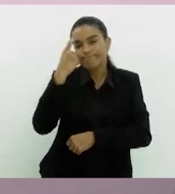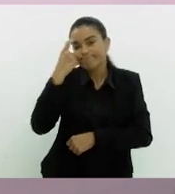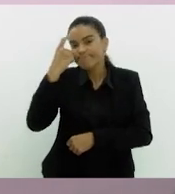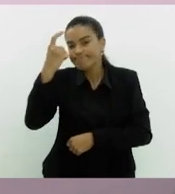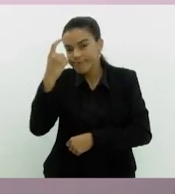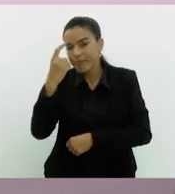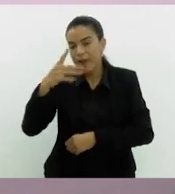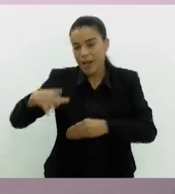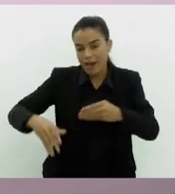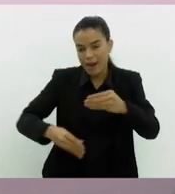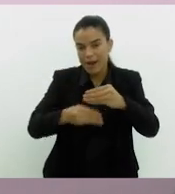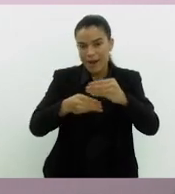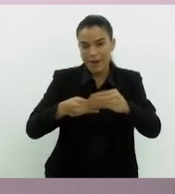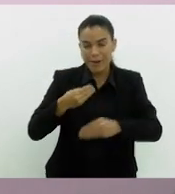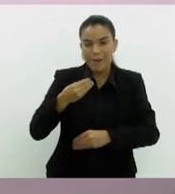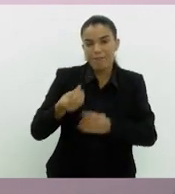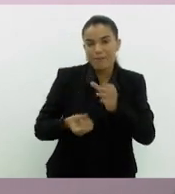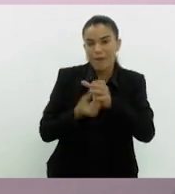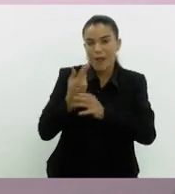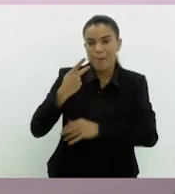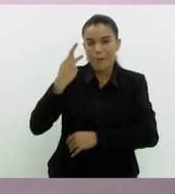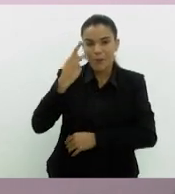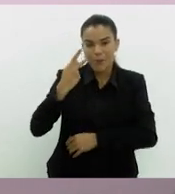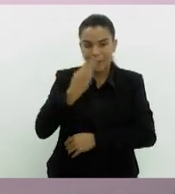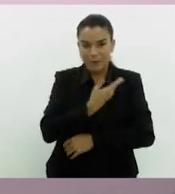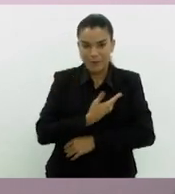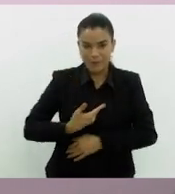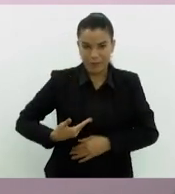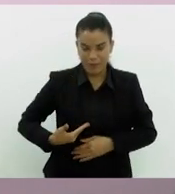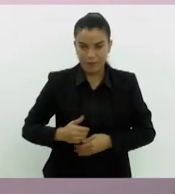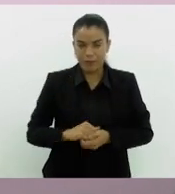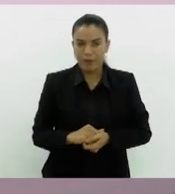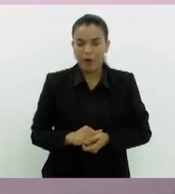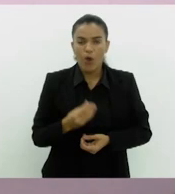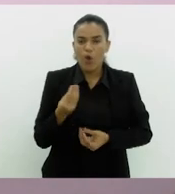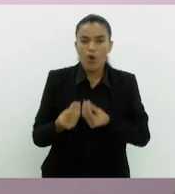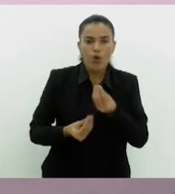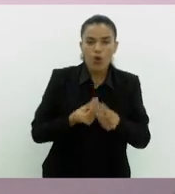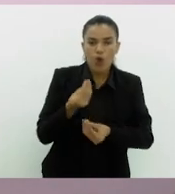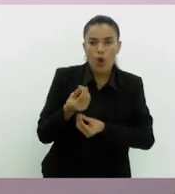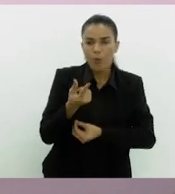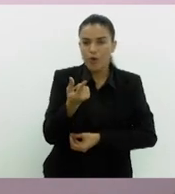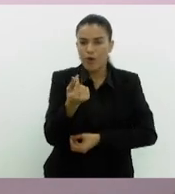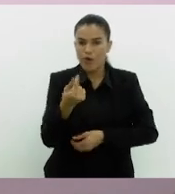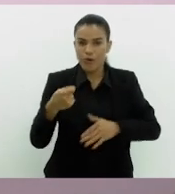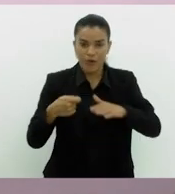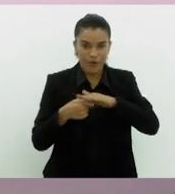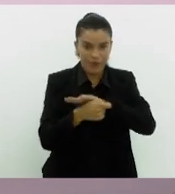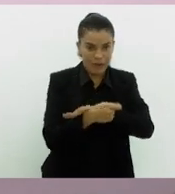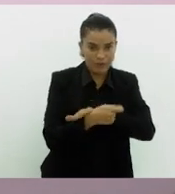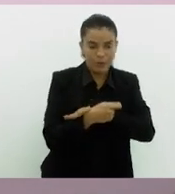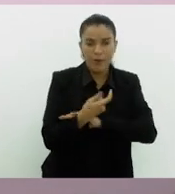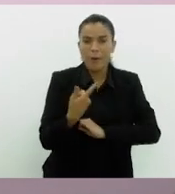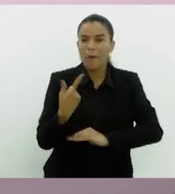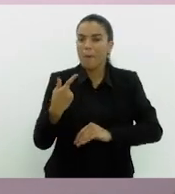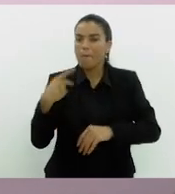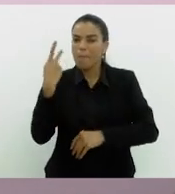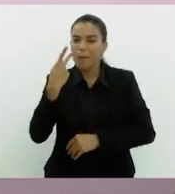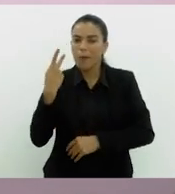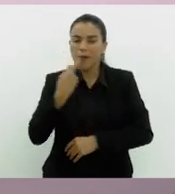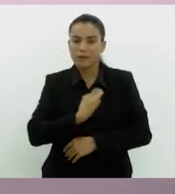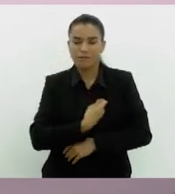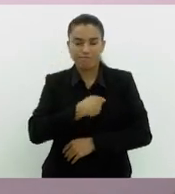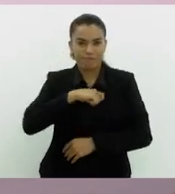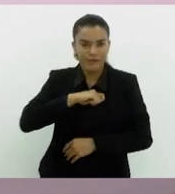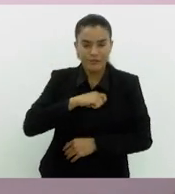para implementar políticas públicas de cuidado, da onde sai o financiamento, que política fiscal, que política